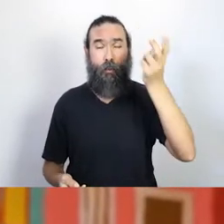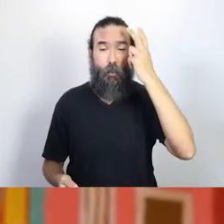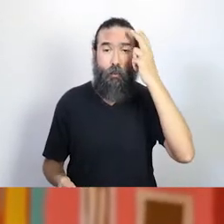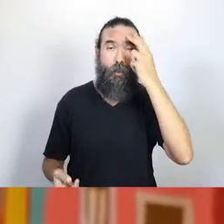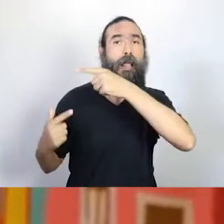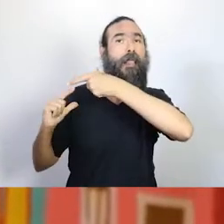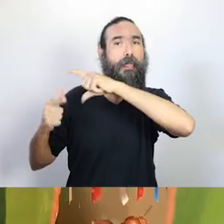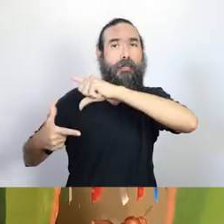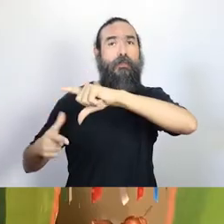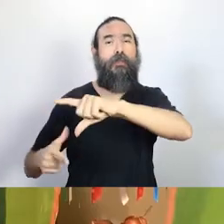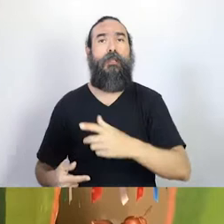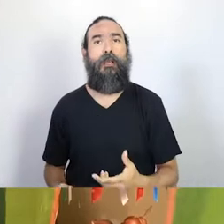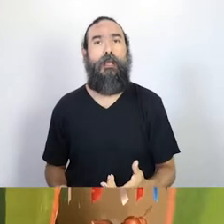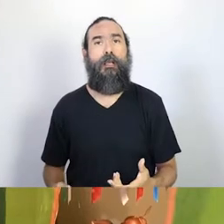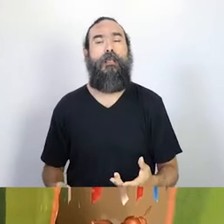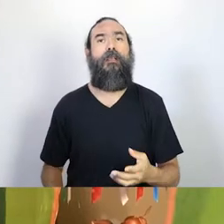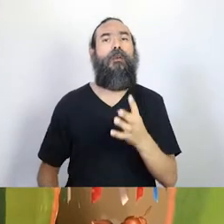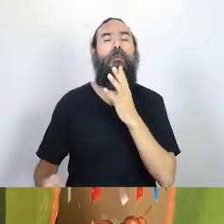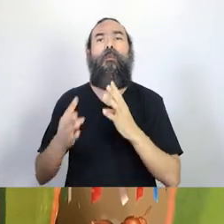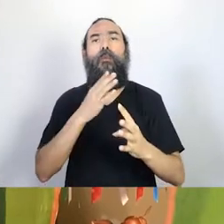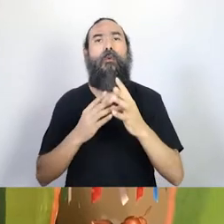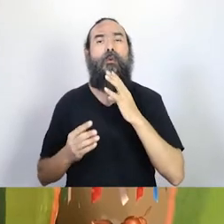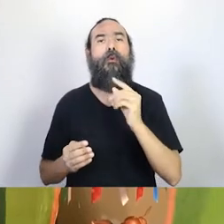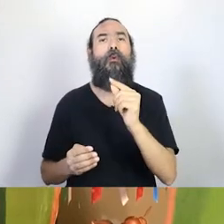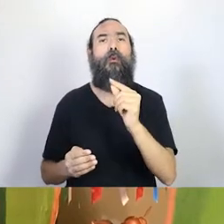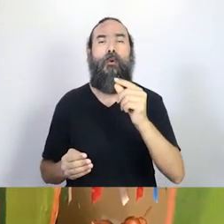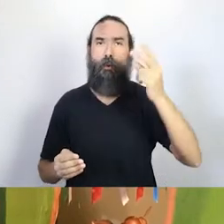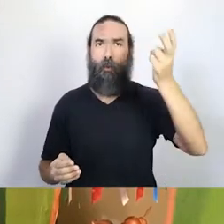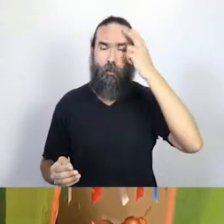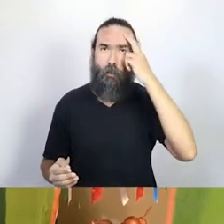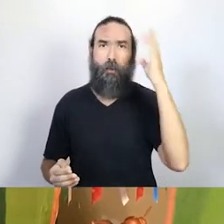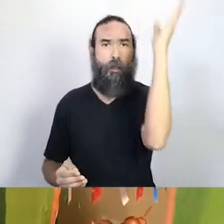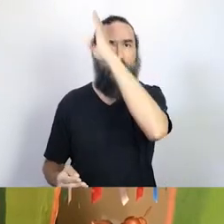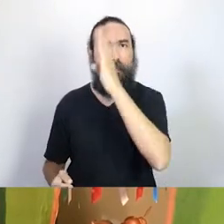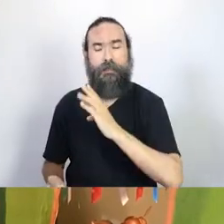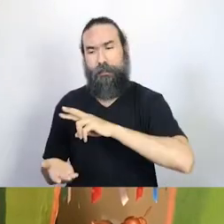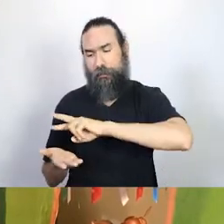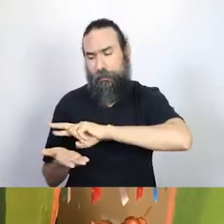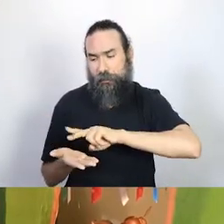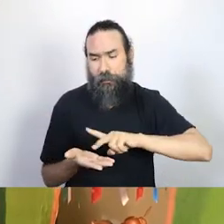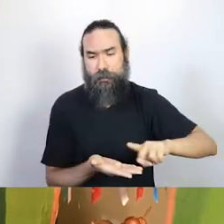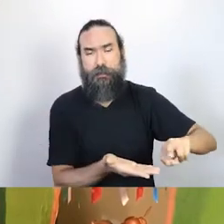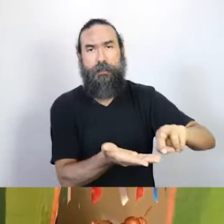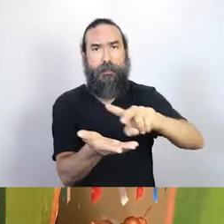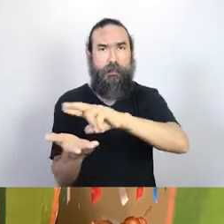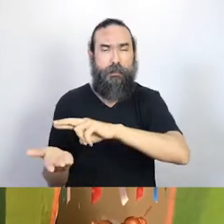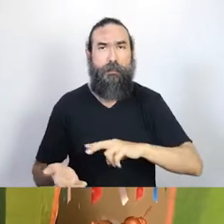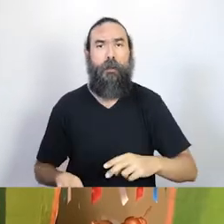culturas tradicionais, sobre nosso patrimônio imaterial, sobre as expressões da diversidade